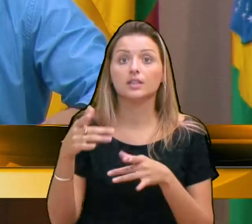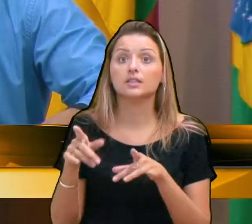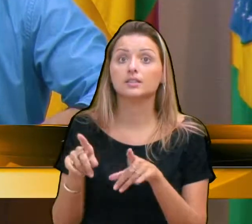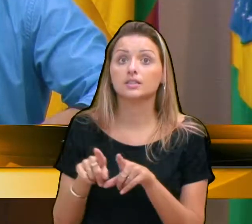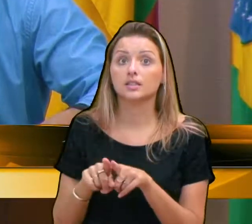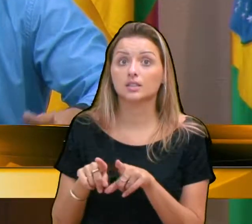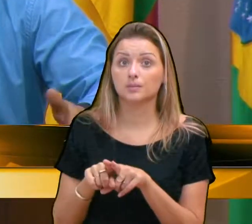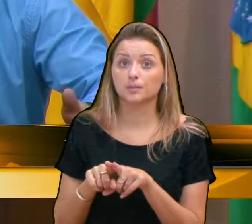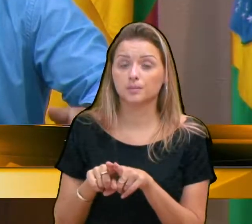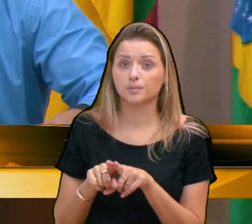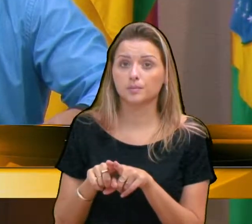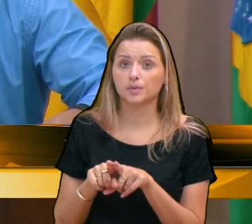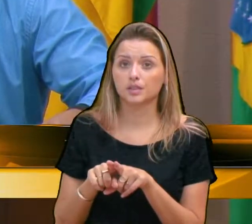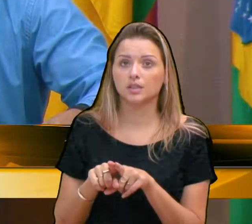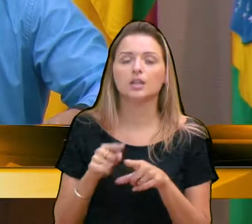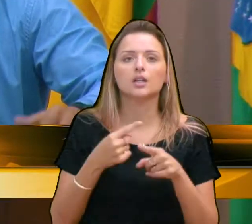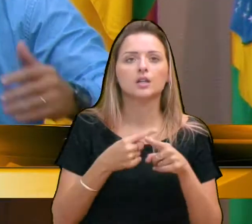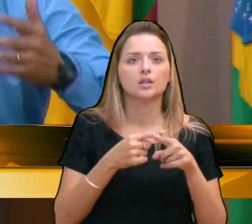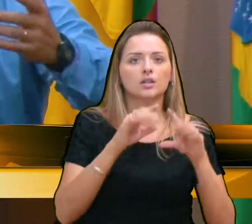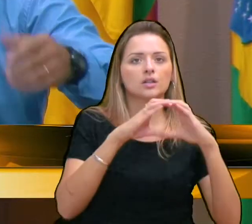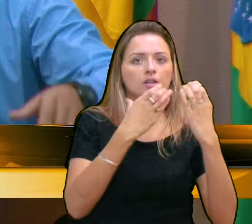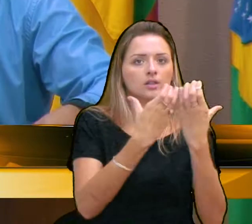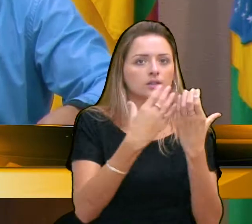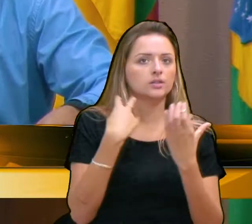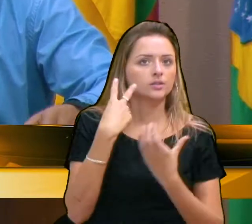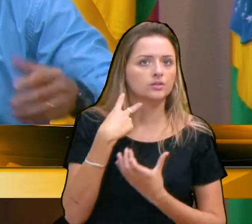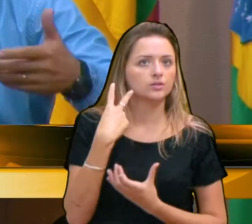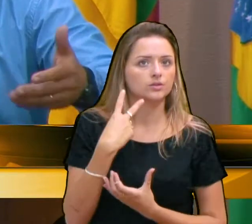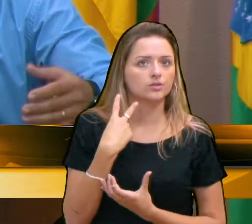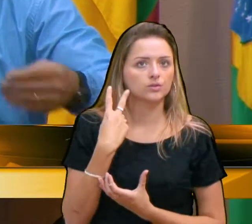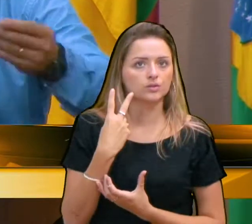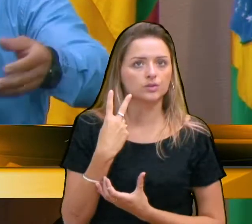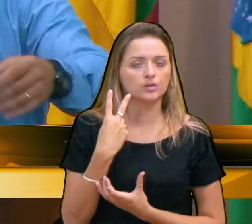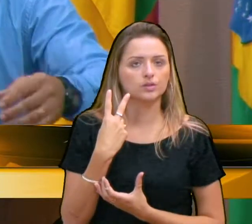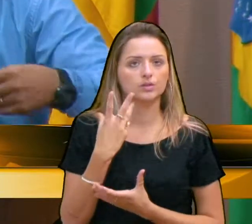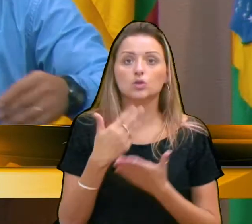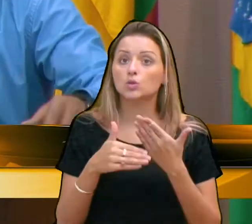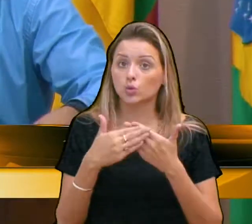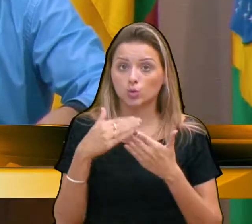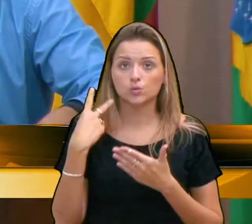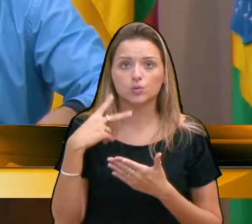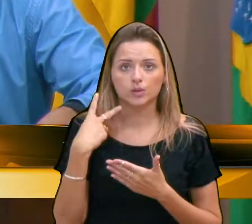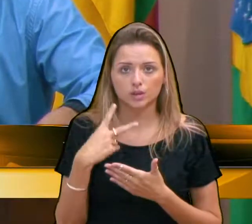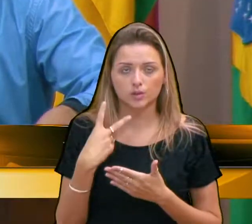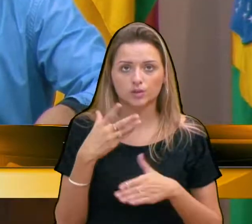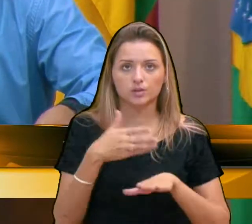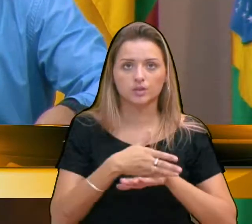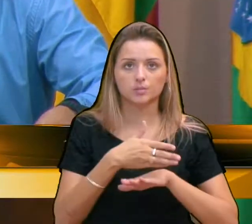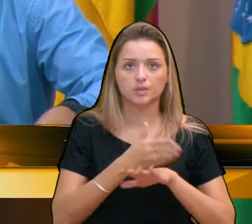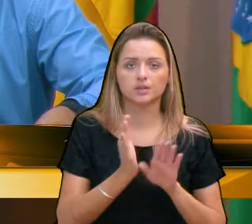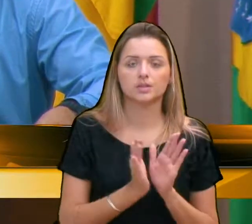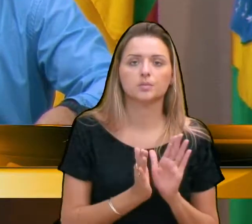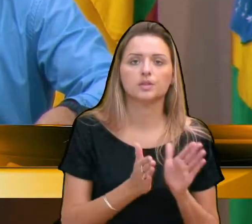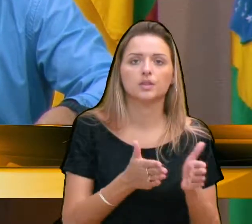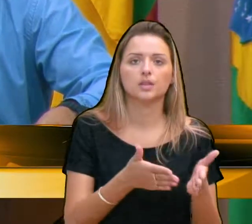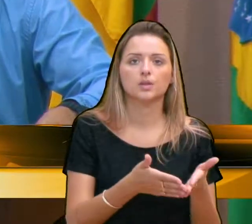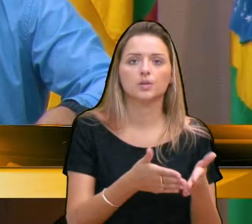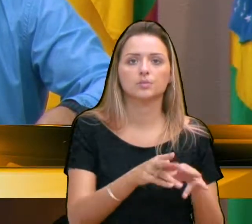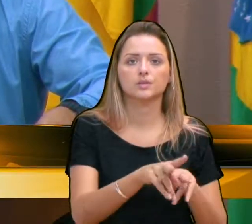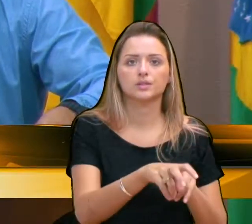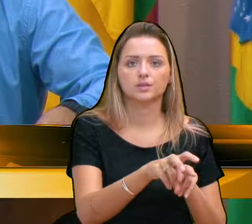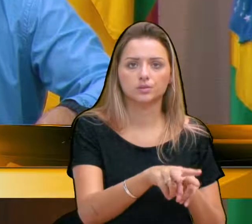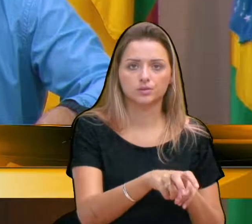agradecer por esta casa, as pessoas, os vereadores que fazem parte da Comissão da